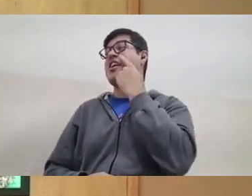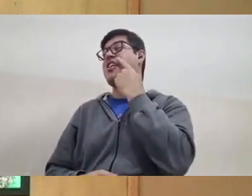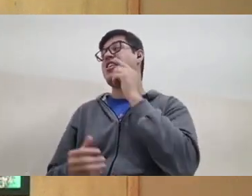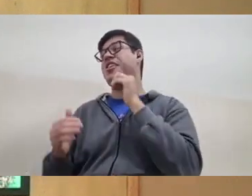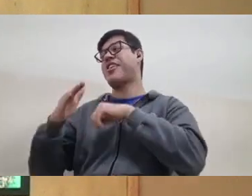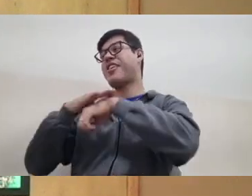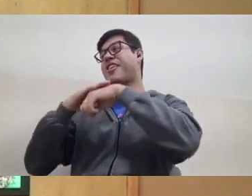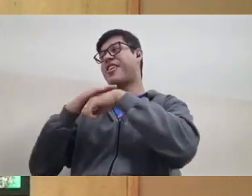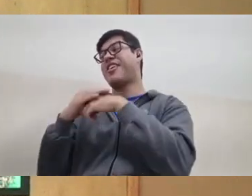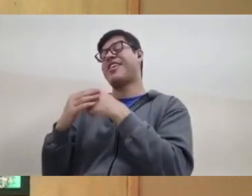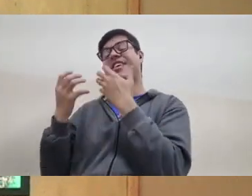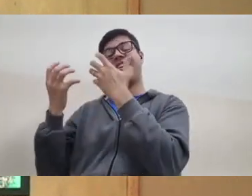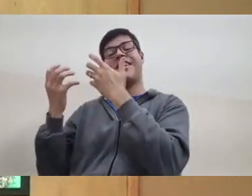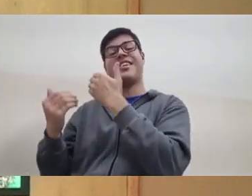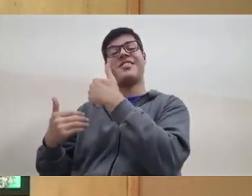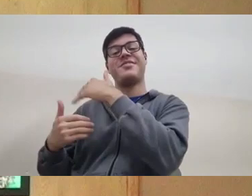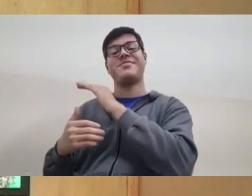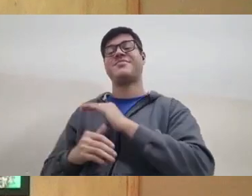você